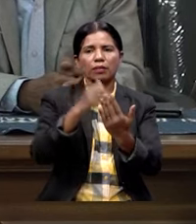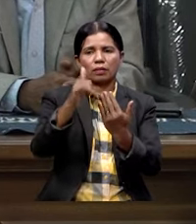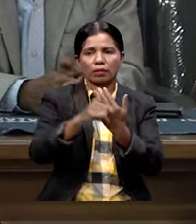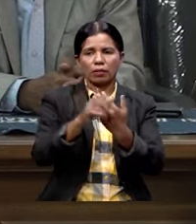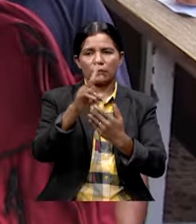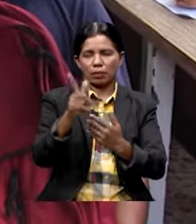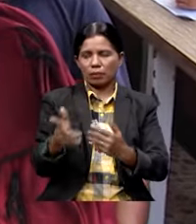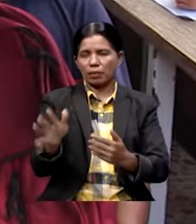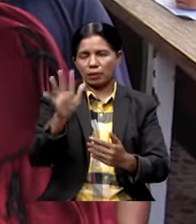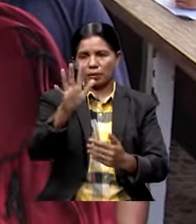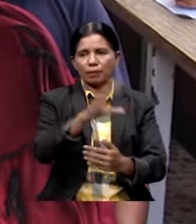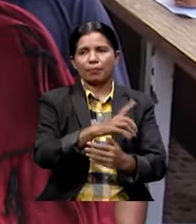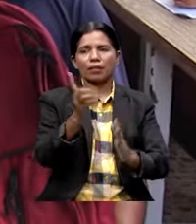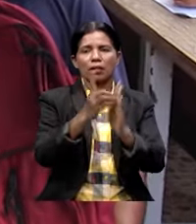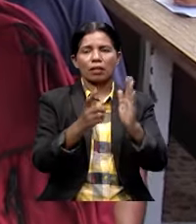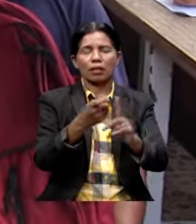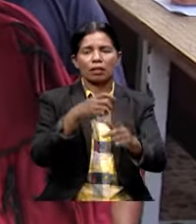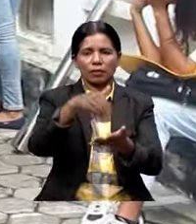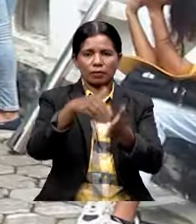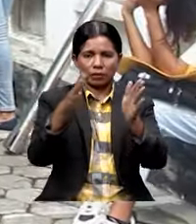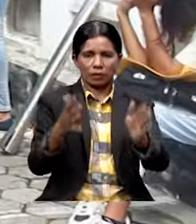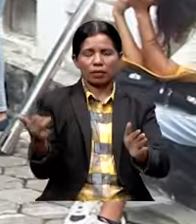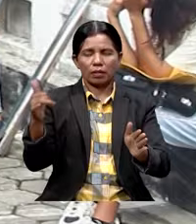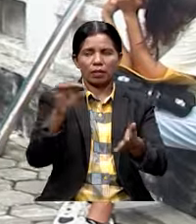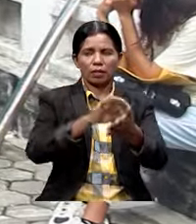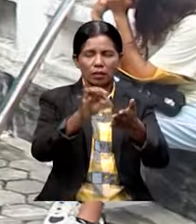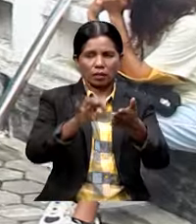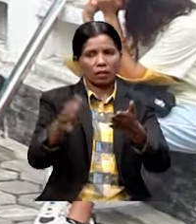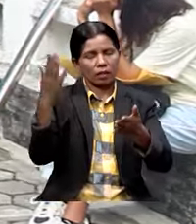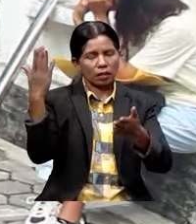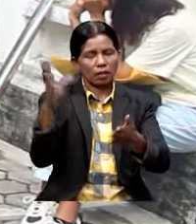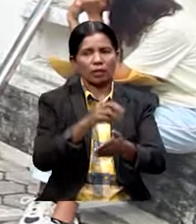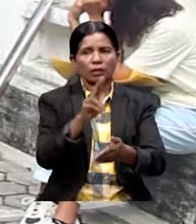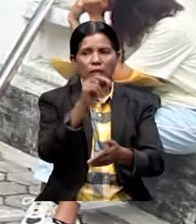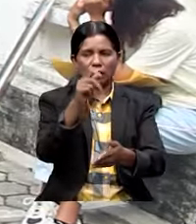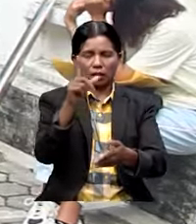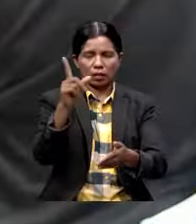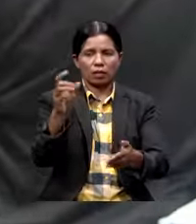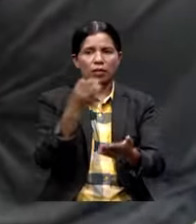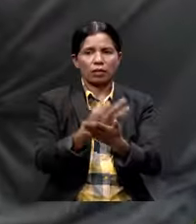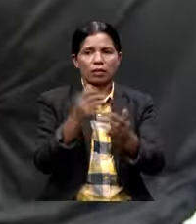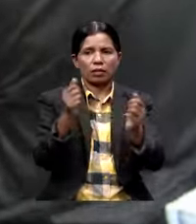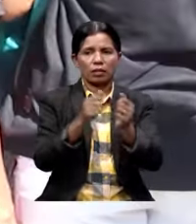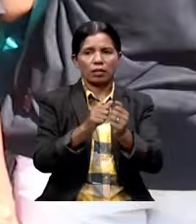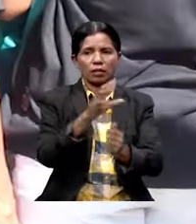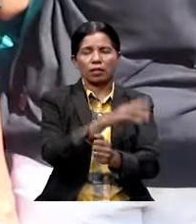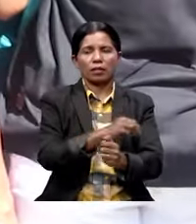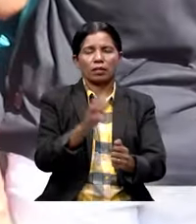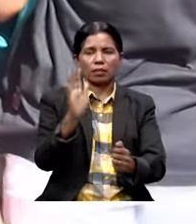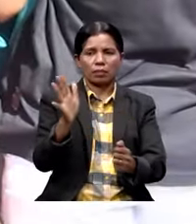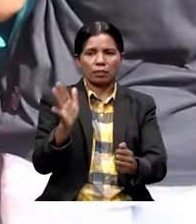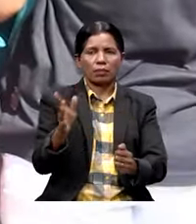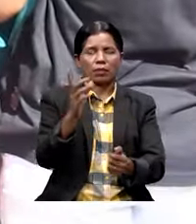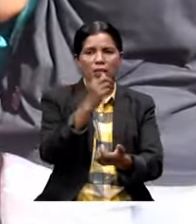Tuir base de dados o seu NTL estudante Sira Nebemax resisto rela e acadêmico NTL Nien, o total basic rihun lima nulo mac